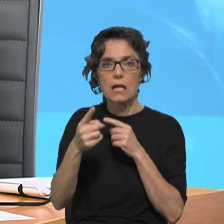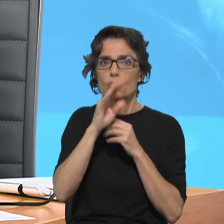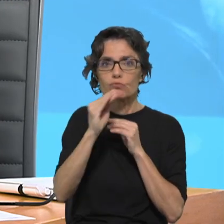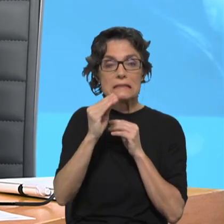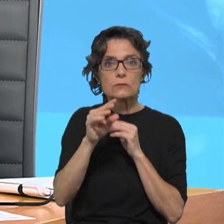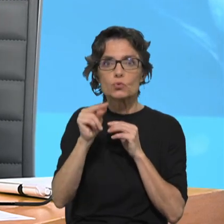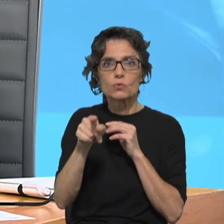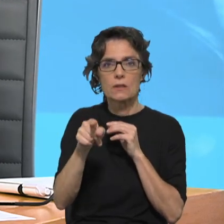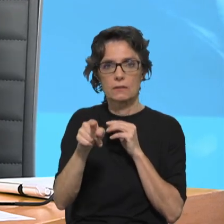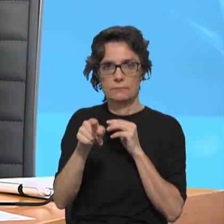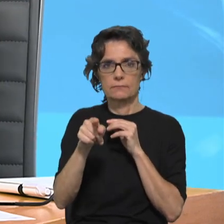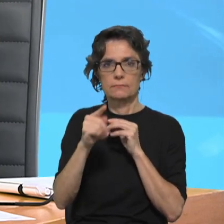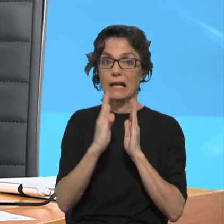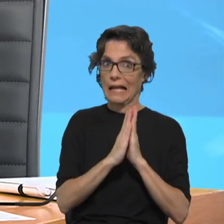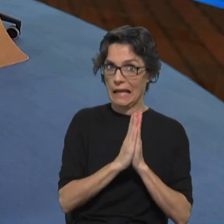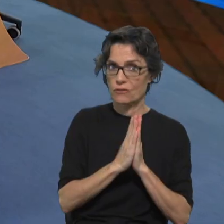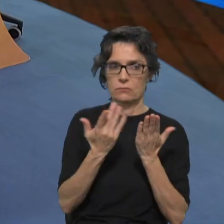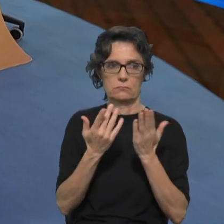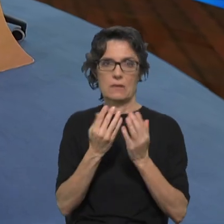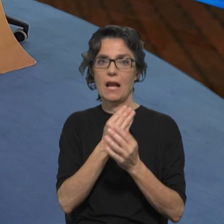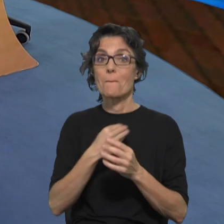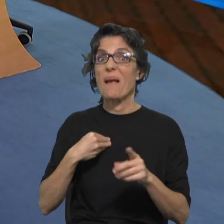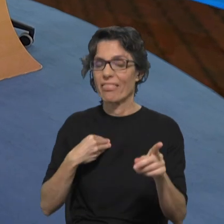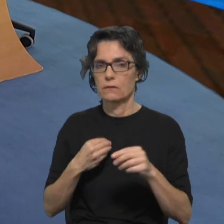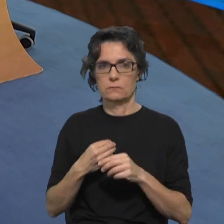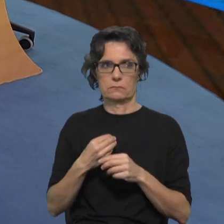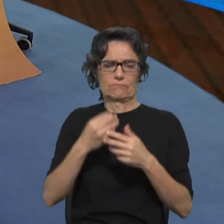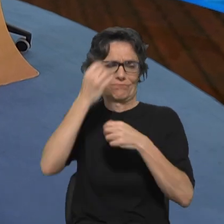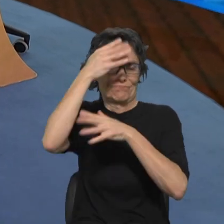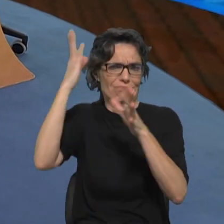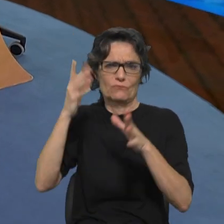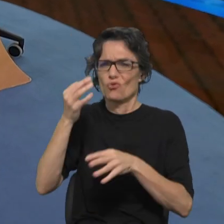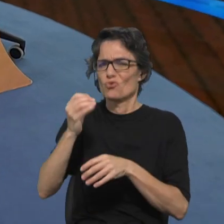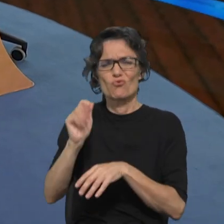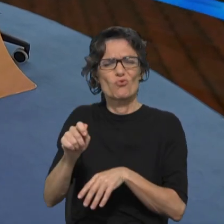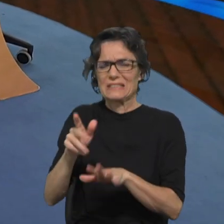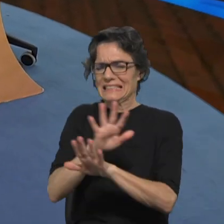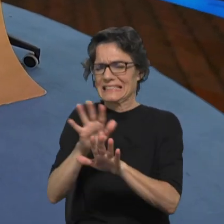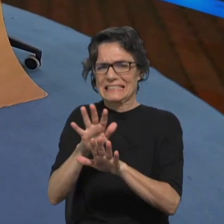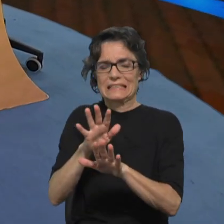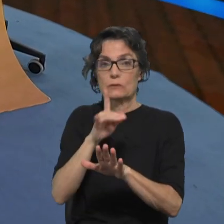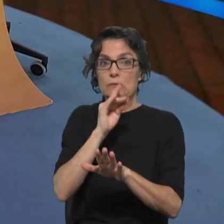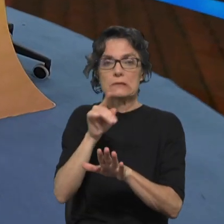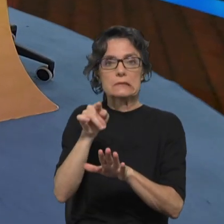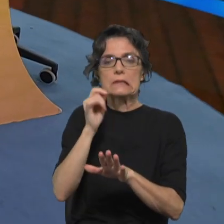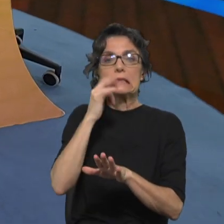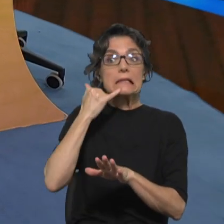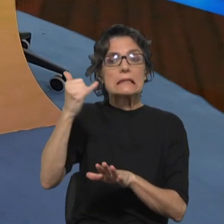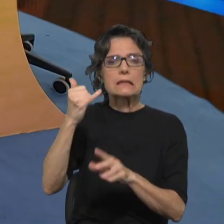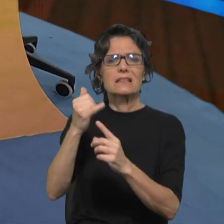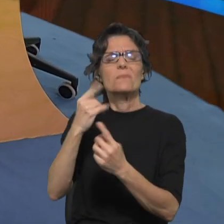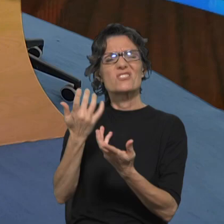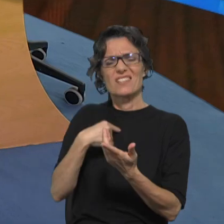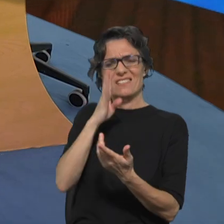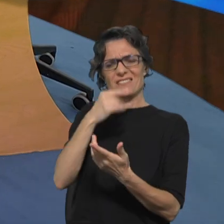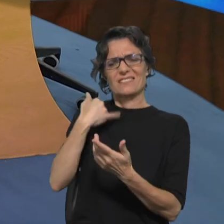silenciar. Seja a Igreja, sejam os médicos, seja quem for, sejam os juízes, ninguém pode silenciar. Quem liga, o que é que encontra do outro lado da